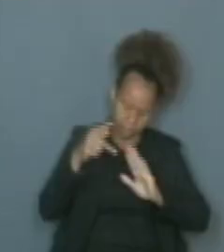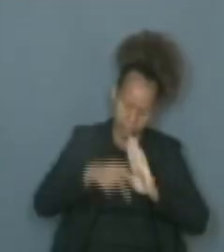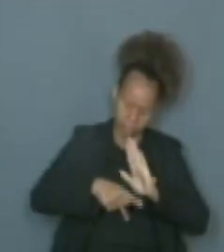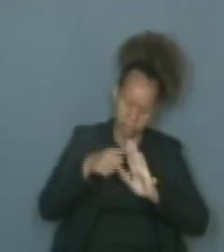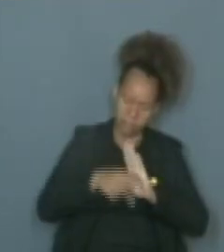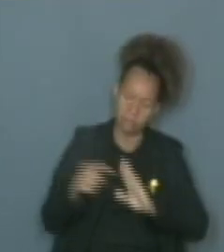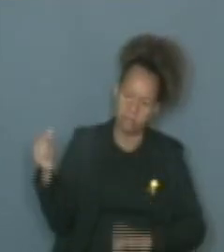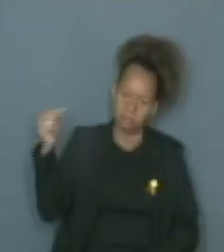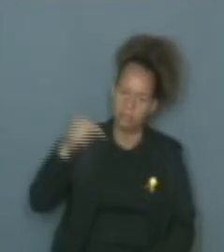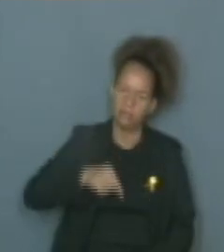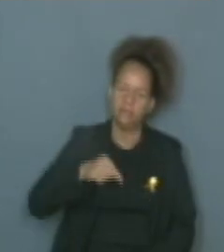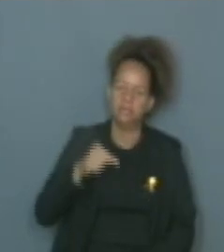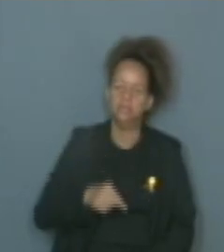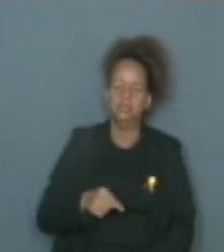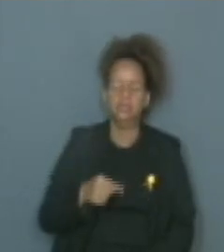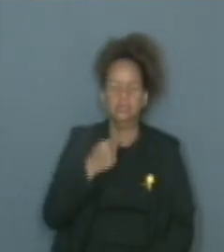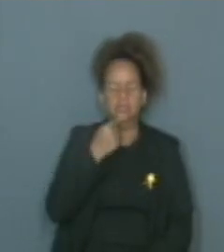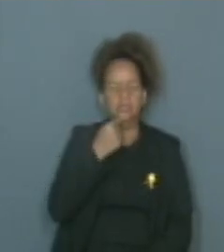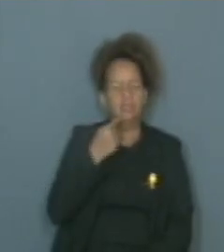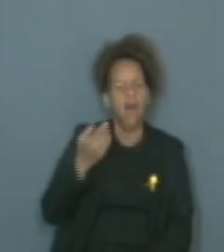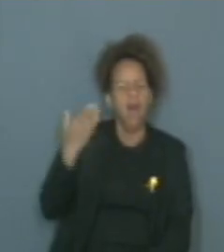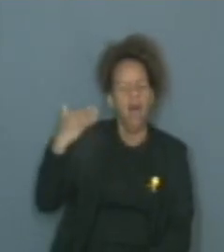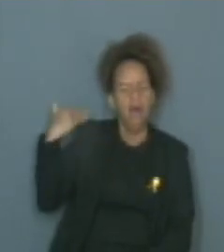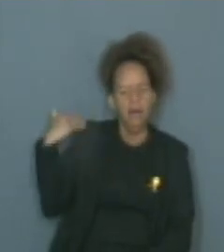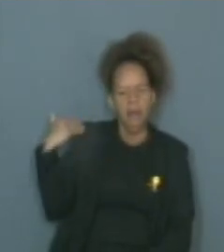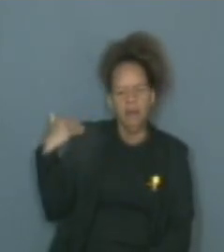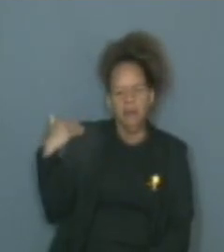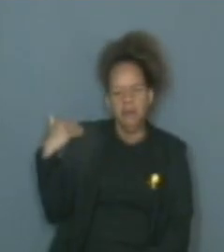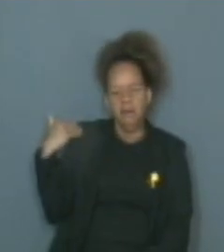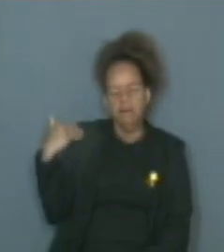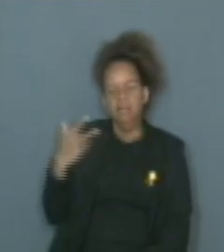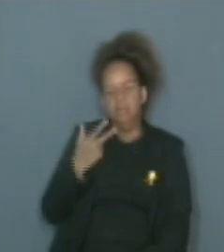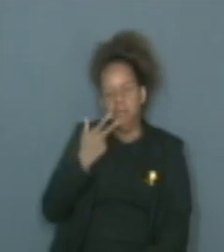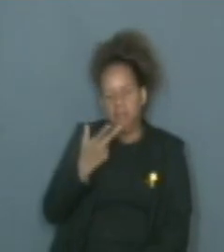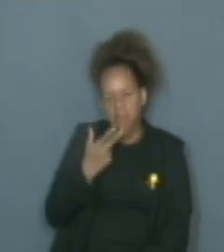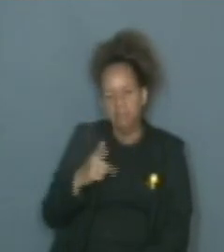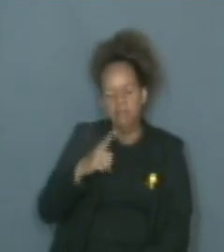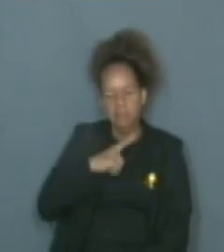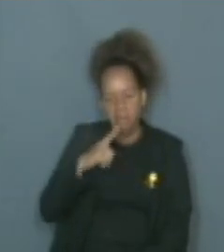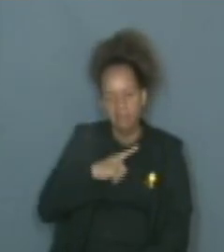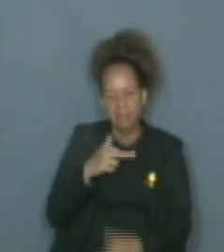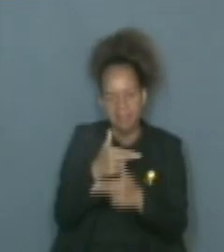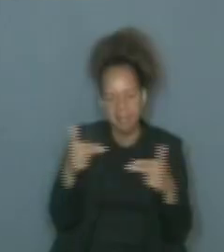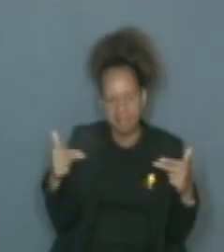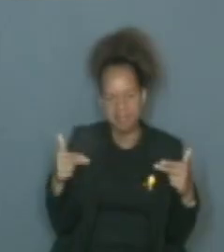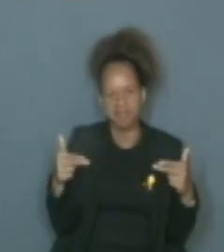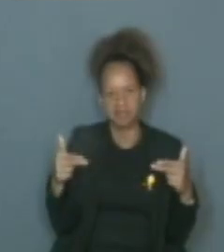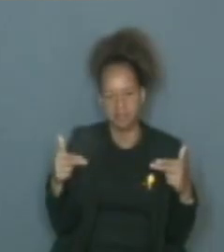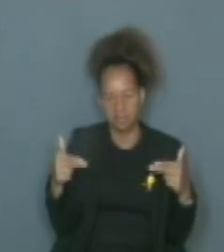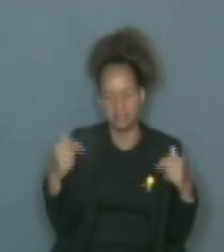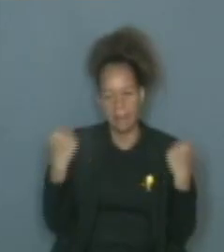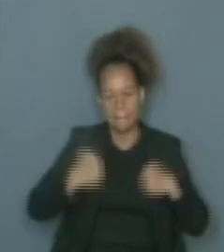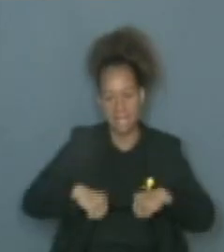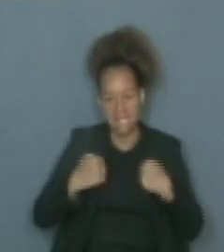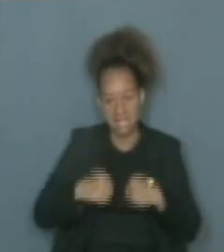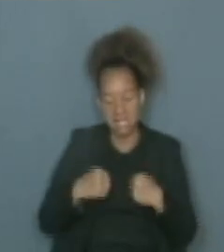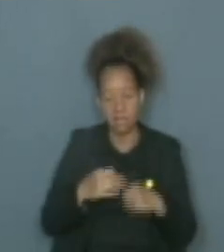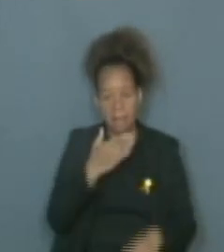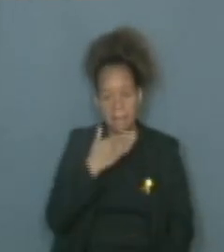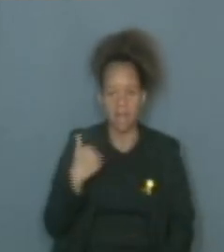que veio aqui há pouco tempo, falando que haviam muitas coisas que precisavam